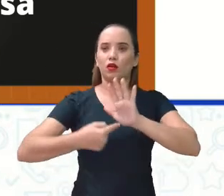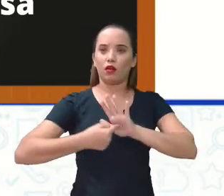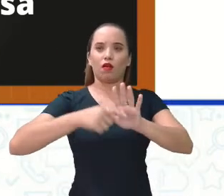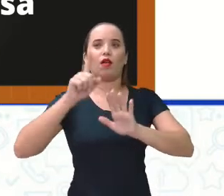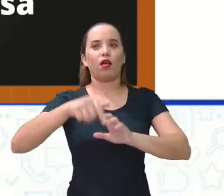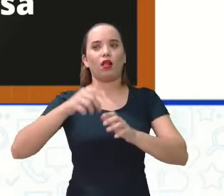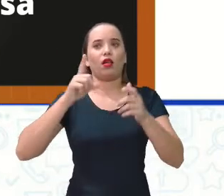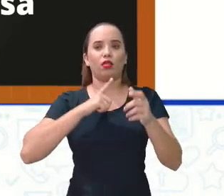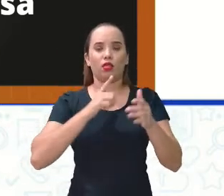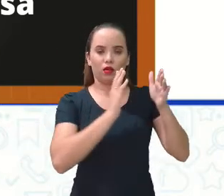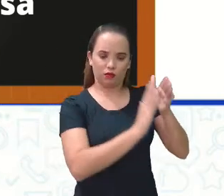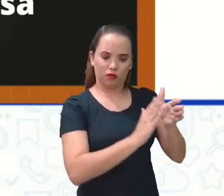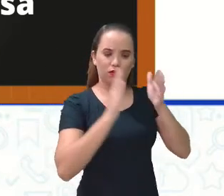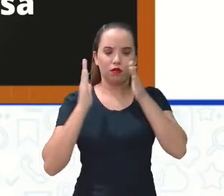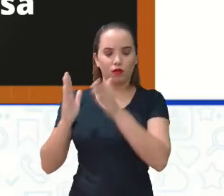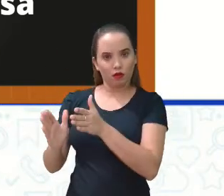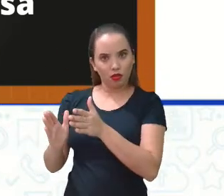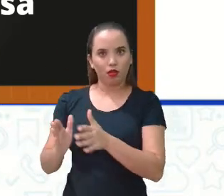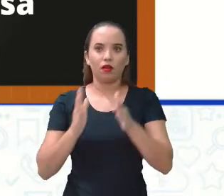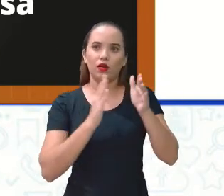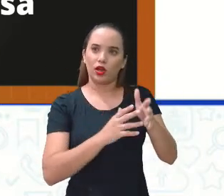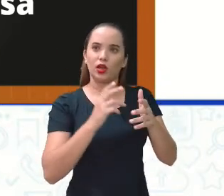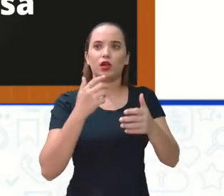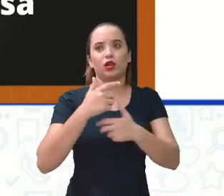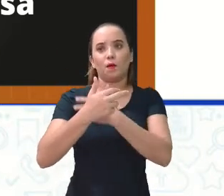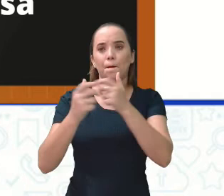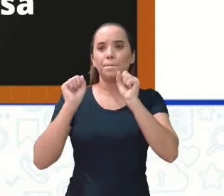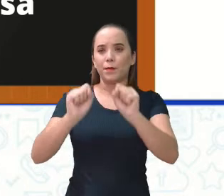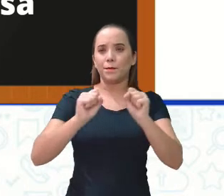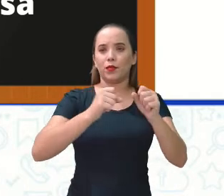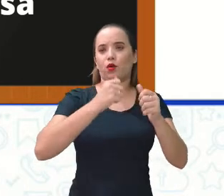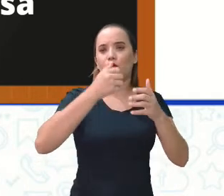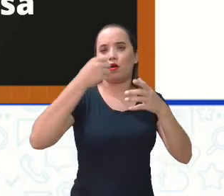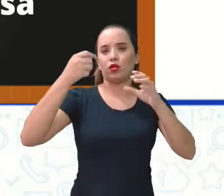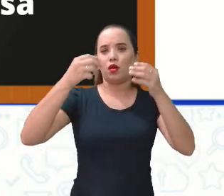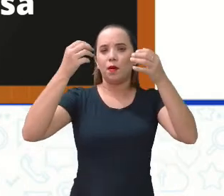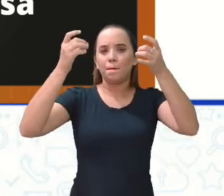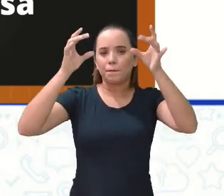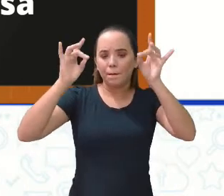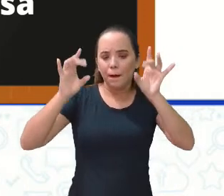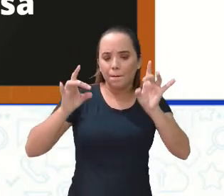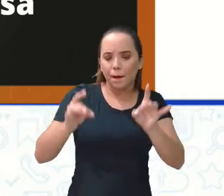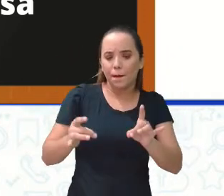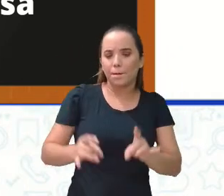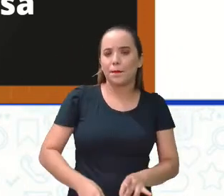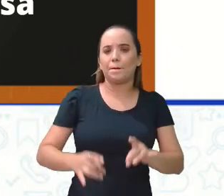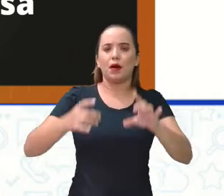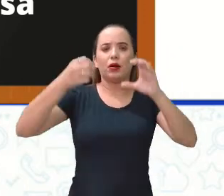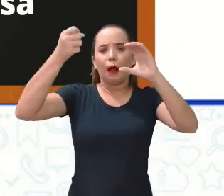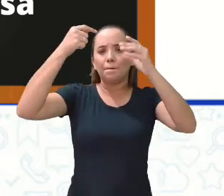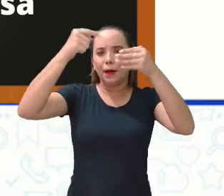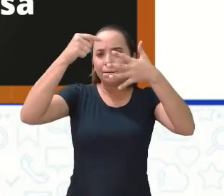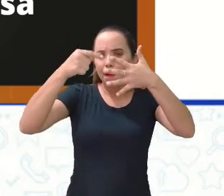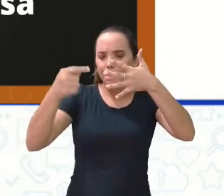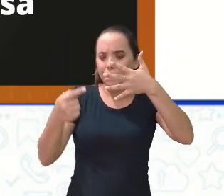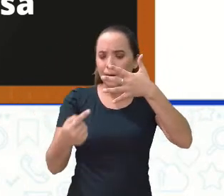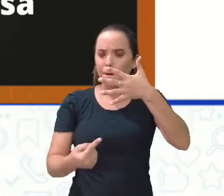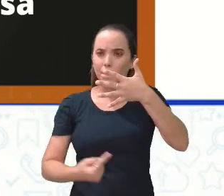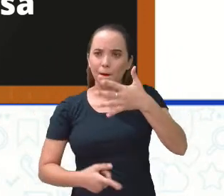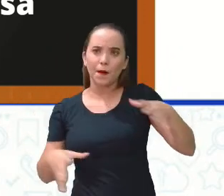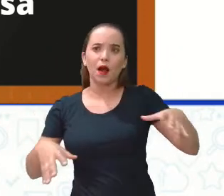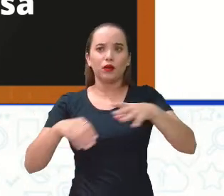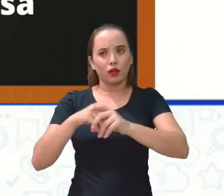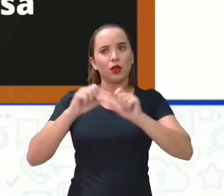subpartes, as quais permitem distinguir as fases sucessivas de sua construção, internas e os elementos paralinguísticos, como a gente já falou,